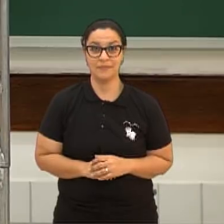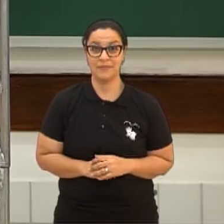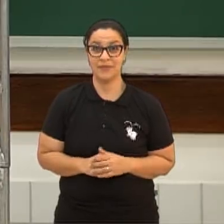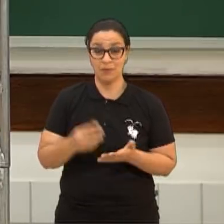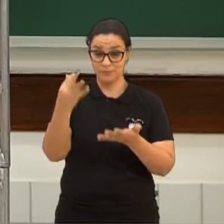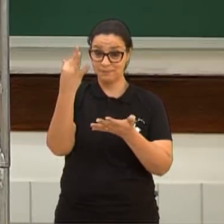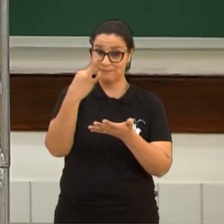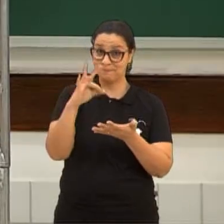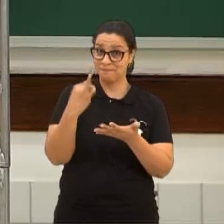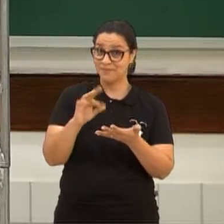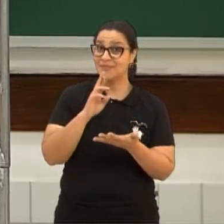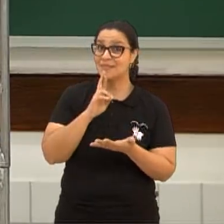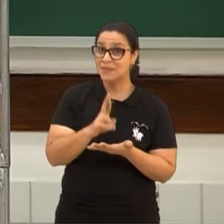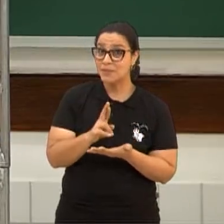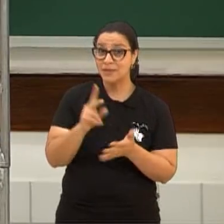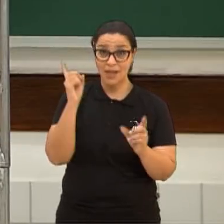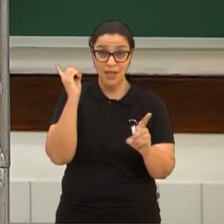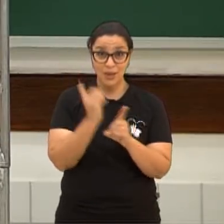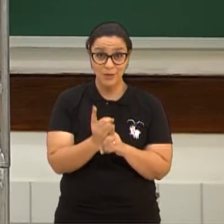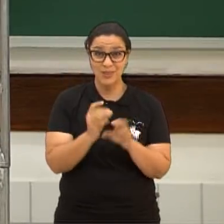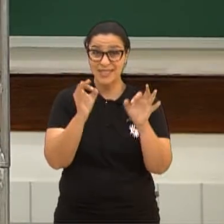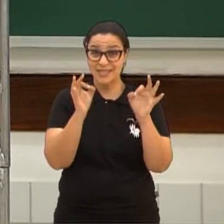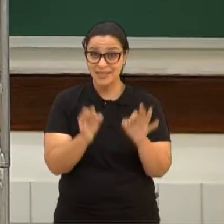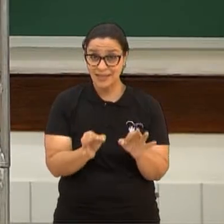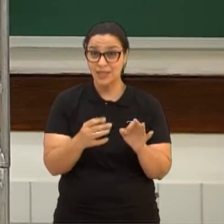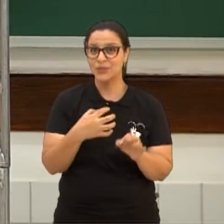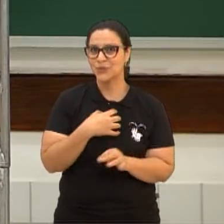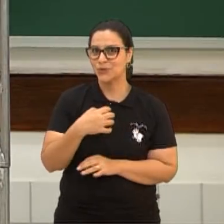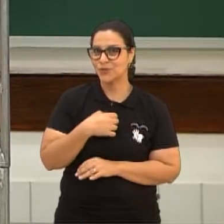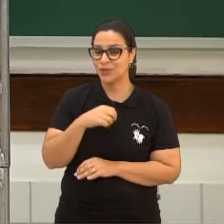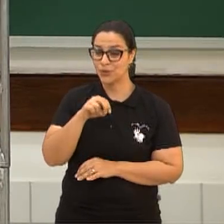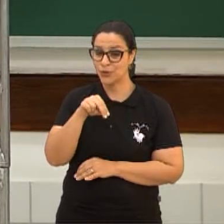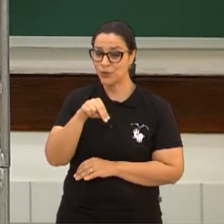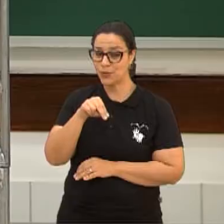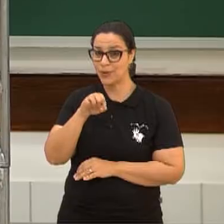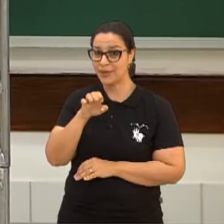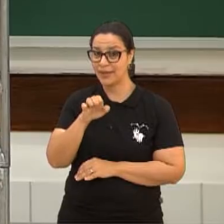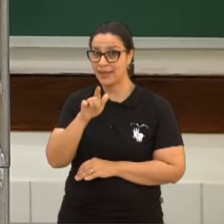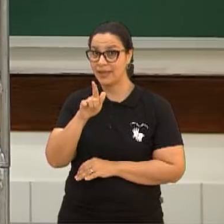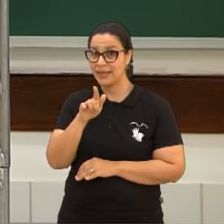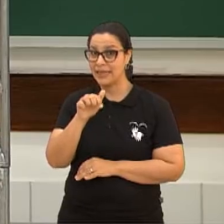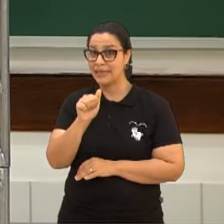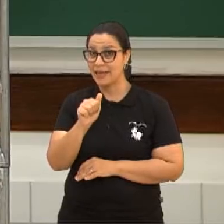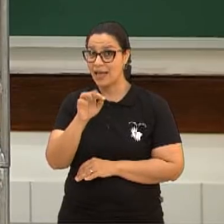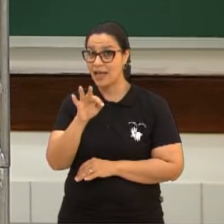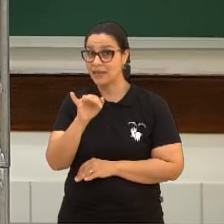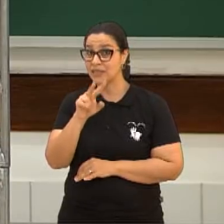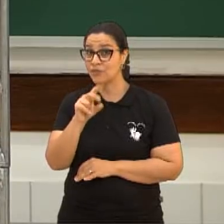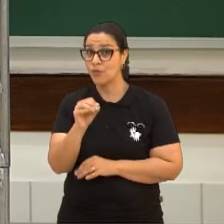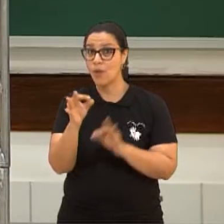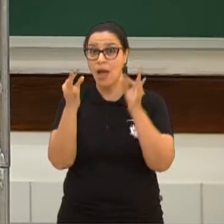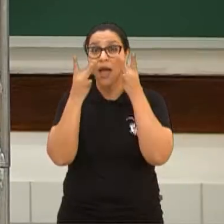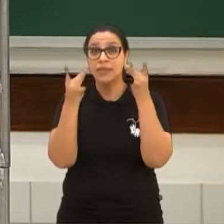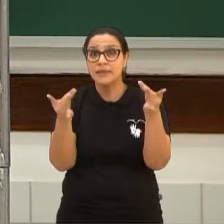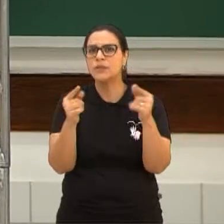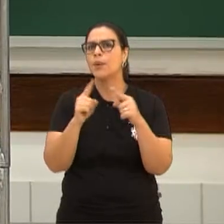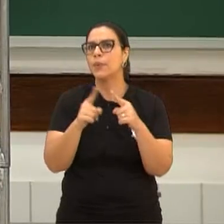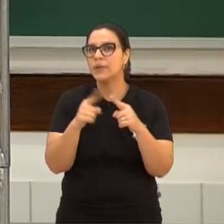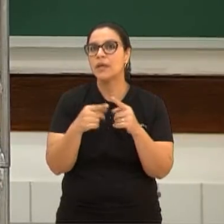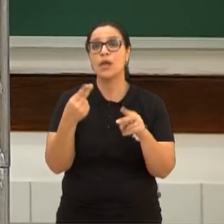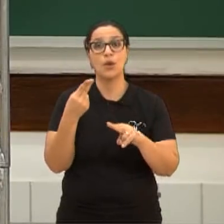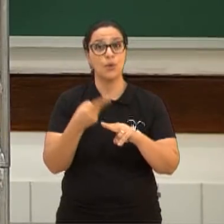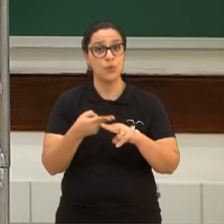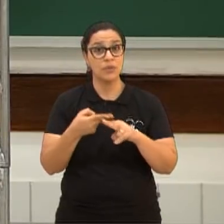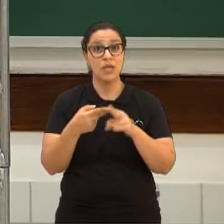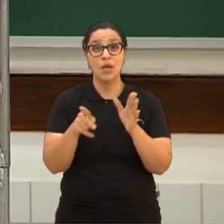Let's check the answer. Encontrou a forma negativa? Por que a teacher falou para vocês olhos atentos? Porque eu